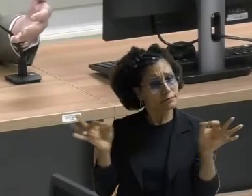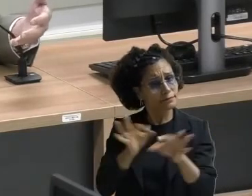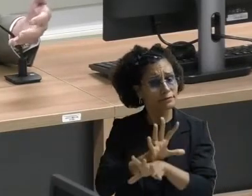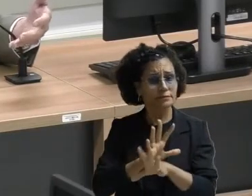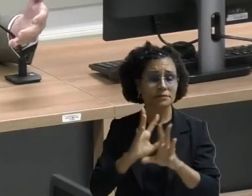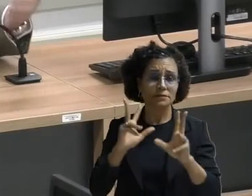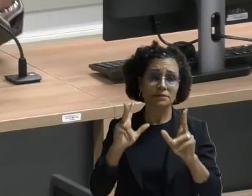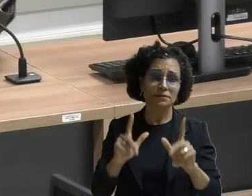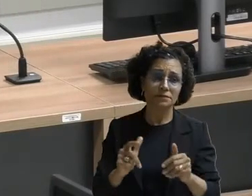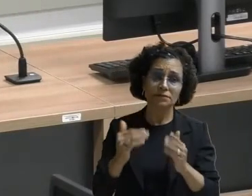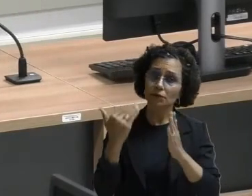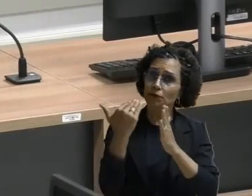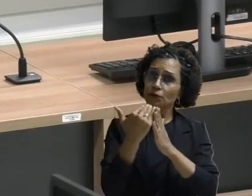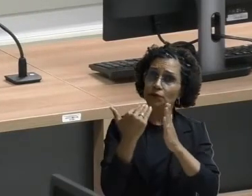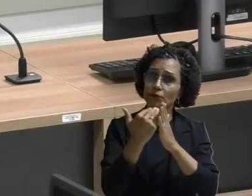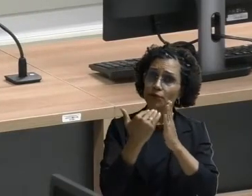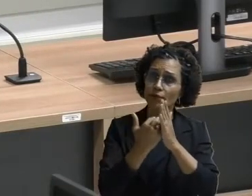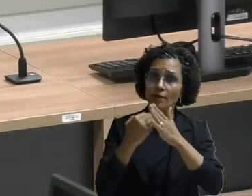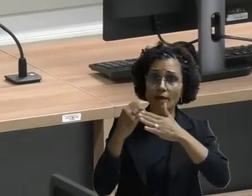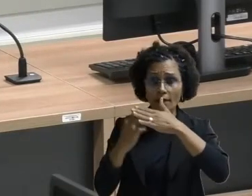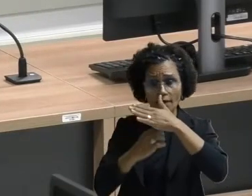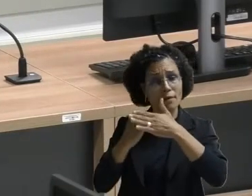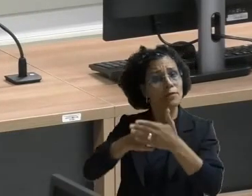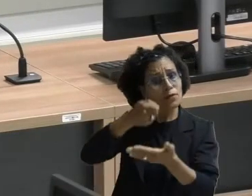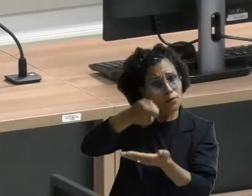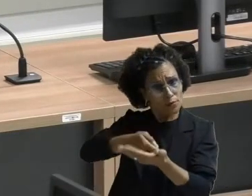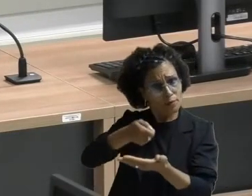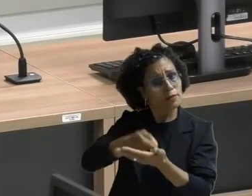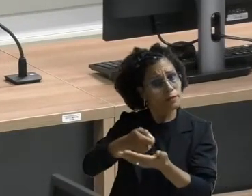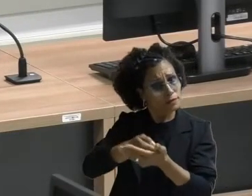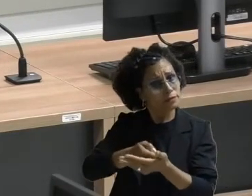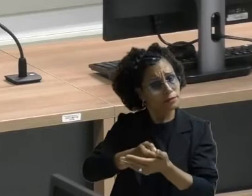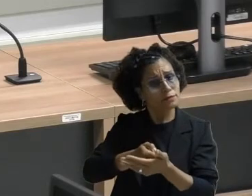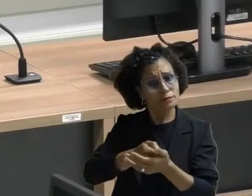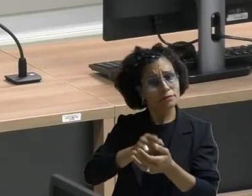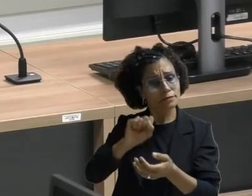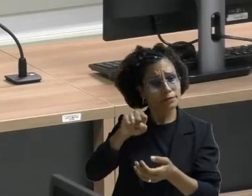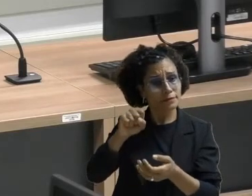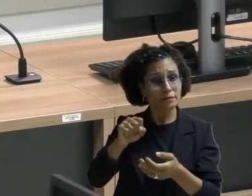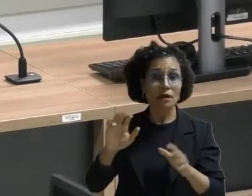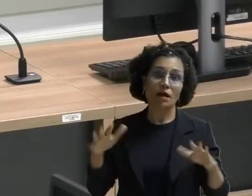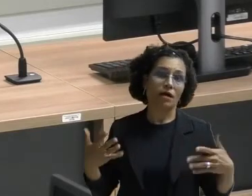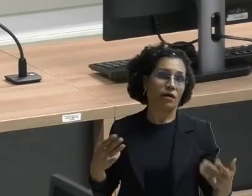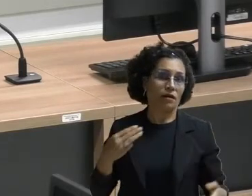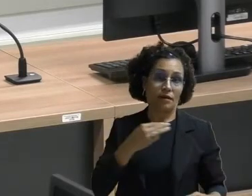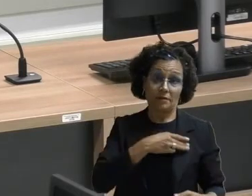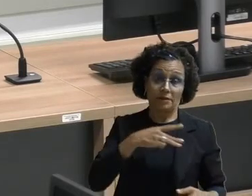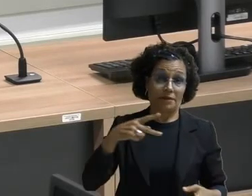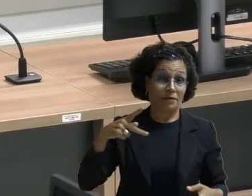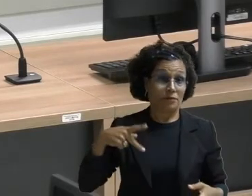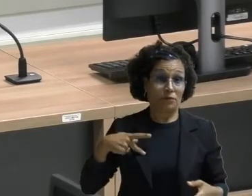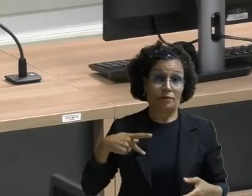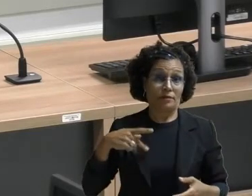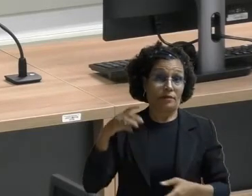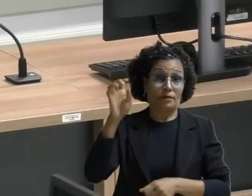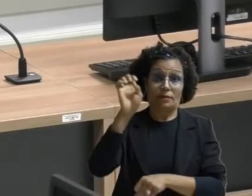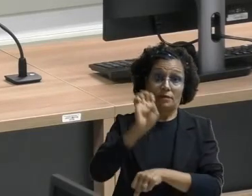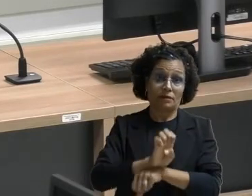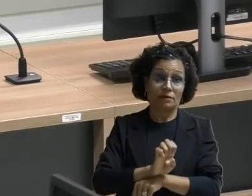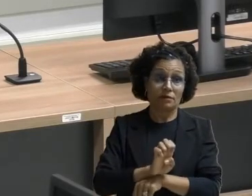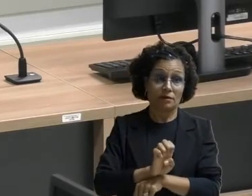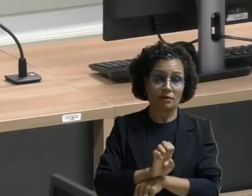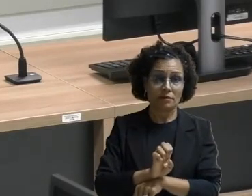geral, a empresa cumpriu com as obrigações que tinha. Agora vem o Ministério Público Estadual e